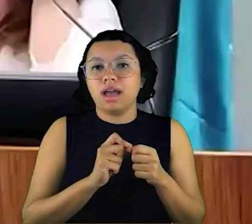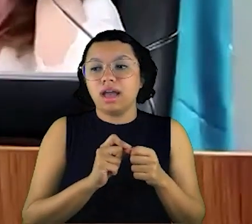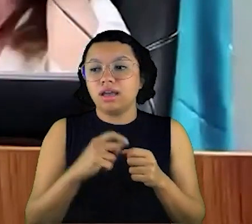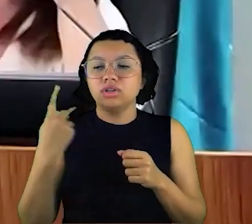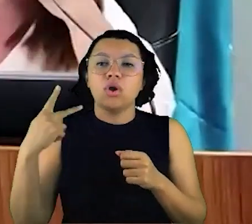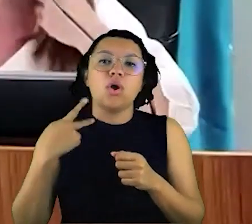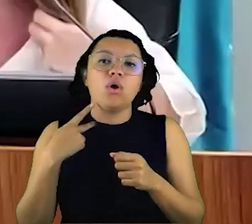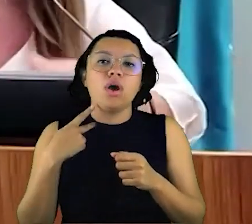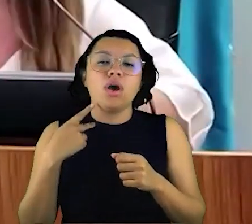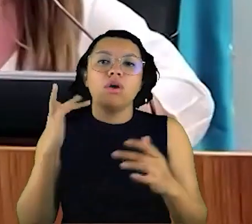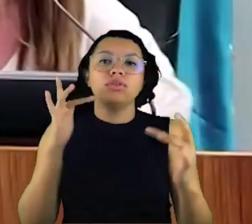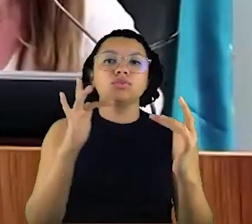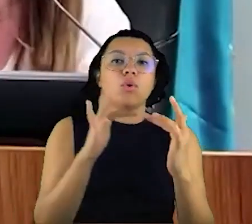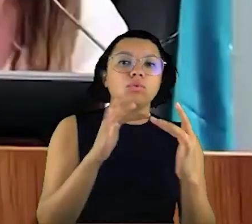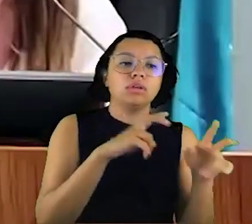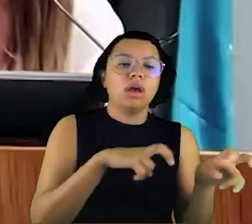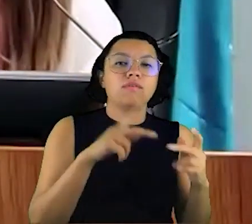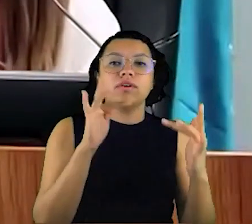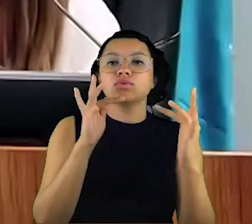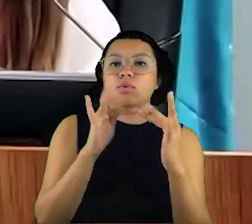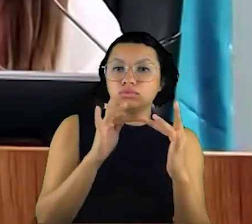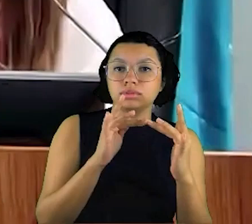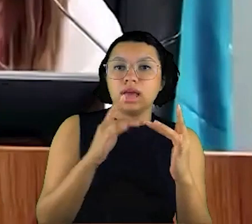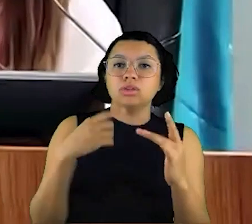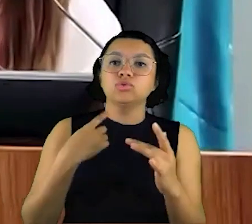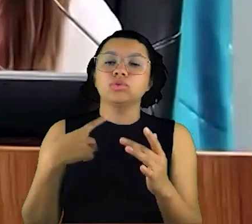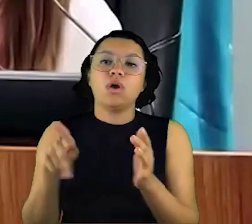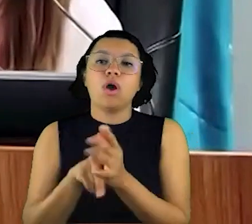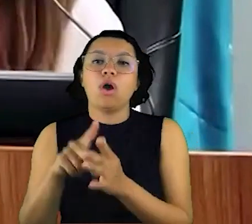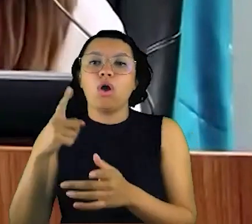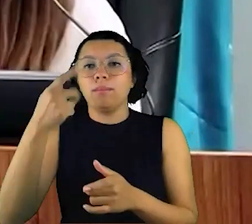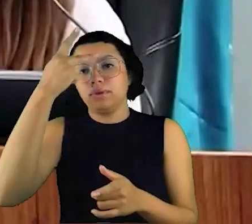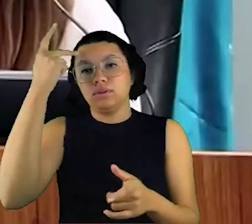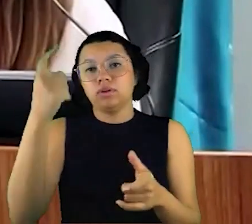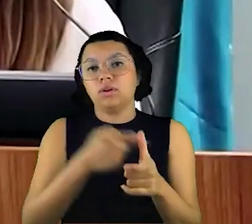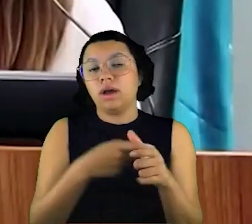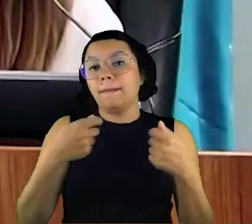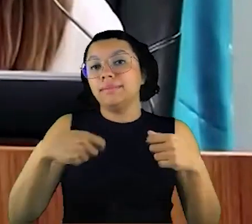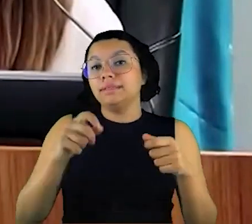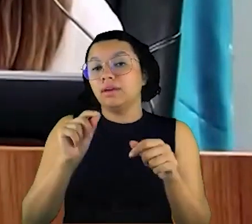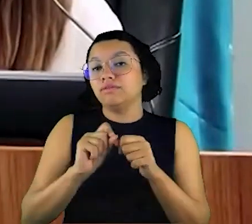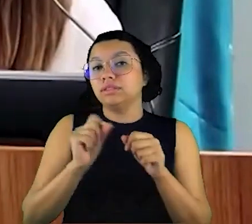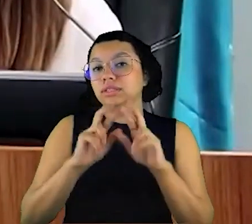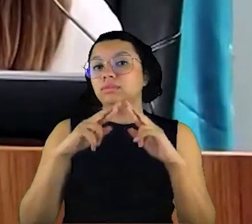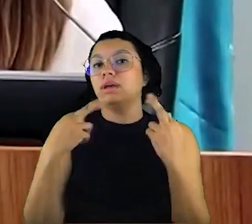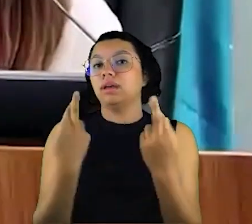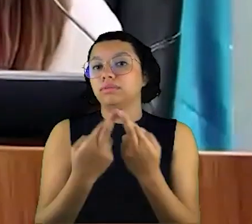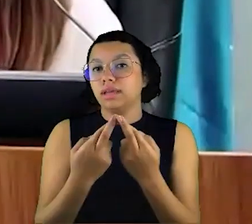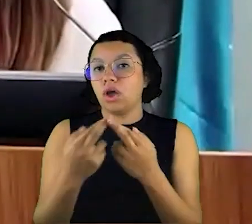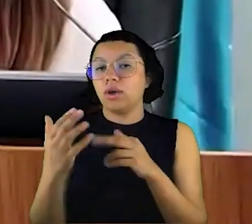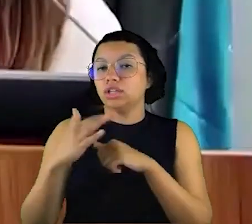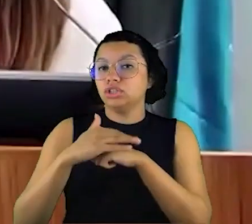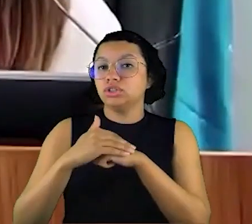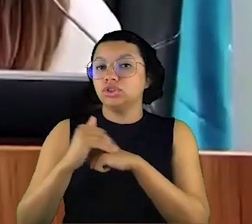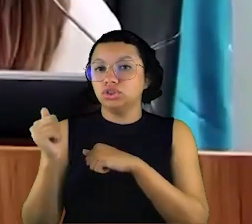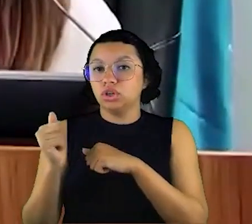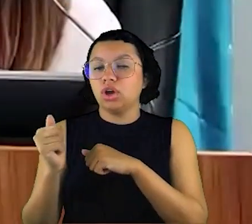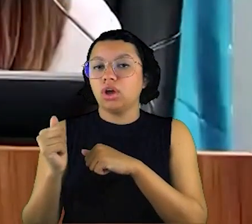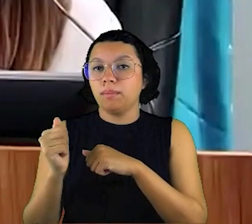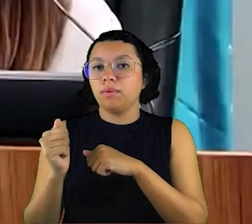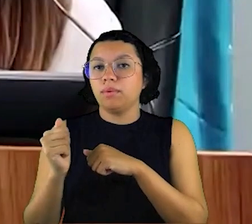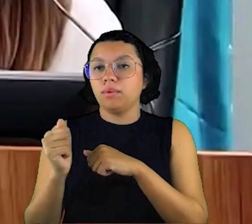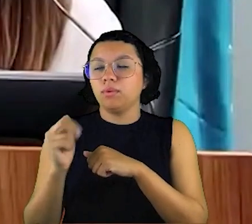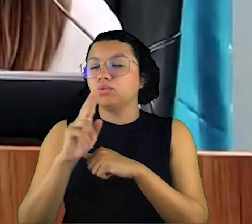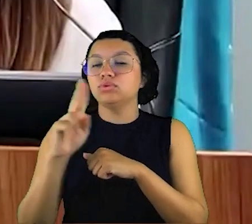o procurador faz contato com o advogado do contribuinte e fala: precisamos fazer uma reunião. Eles chamam de reunião aquilo que